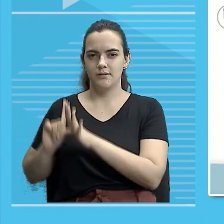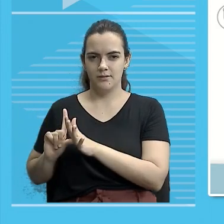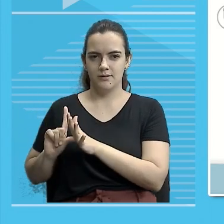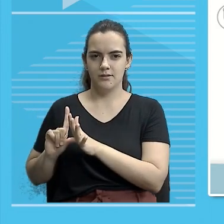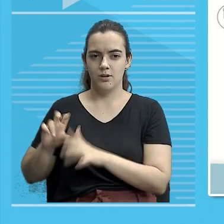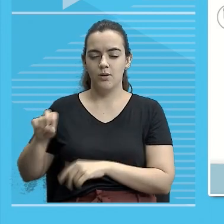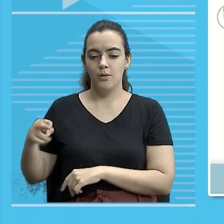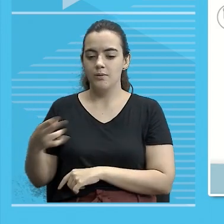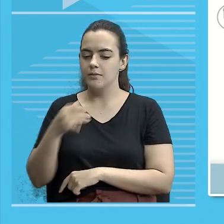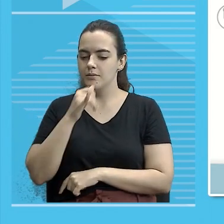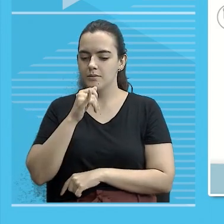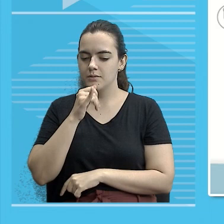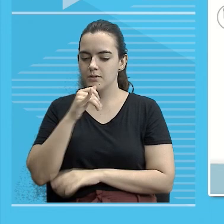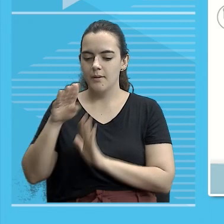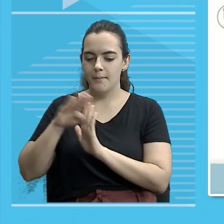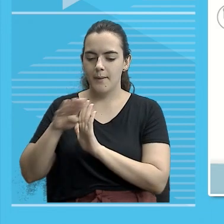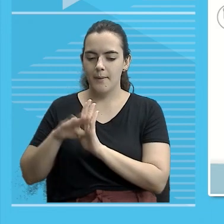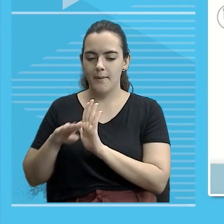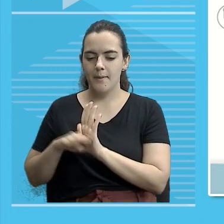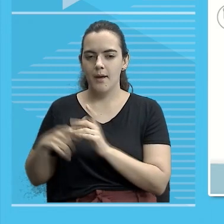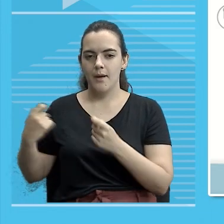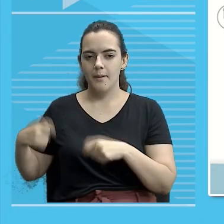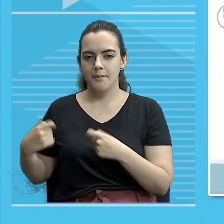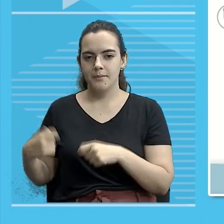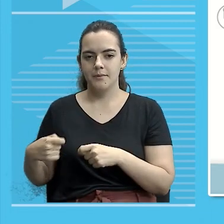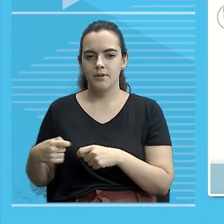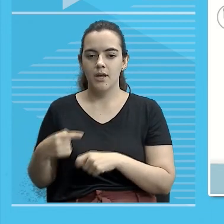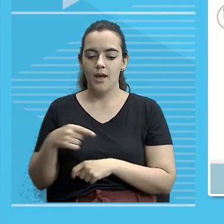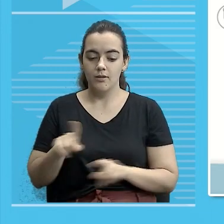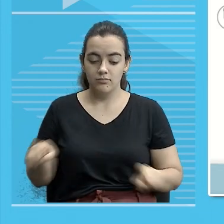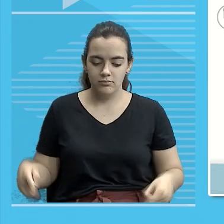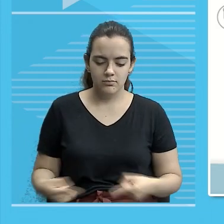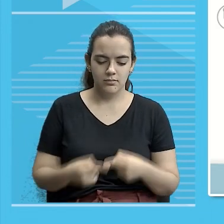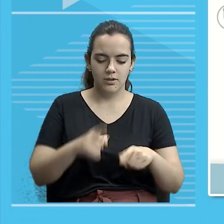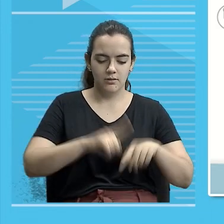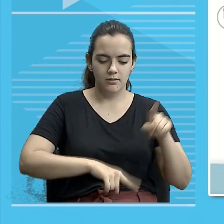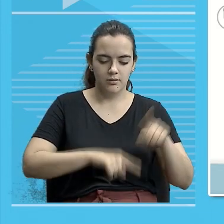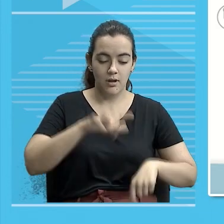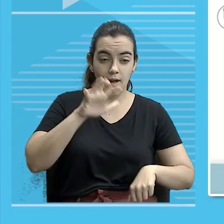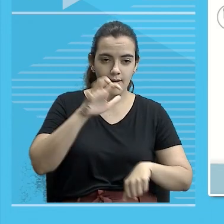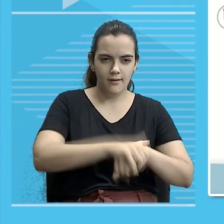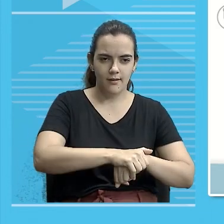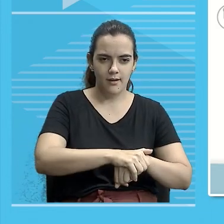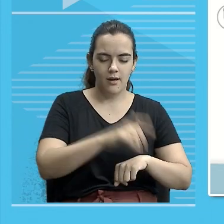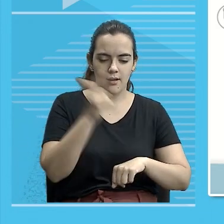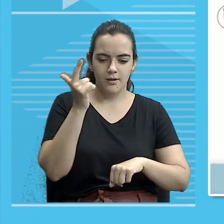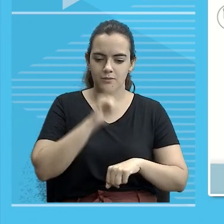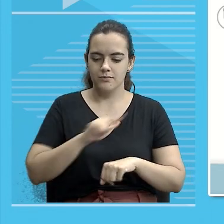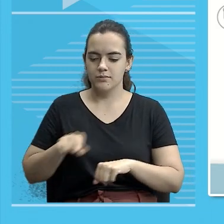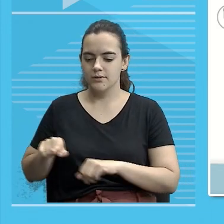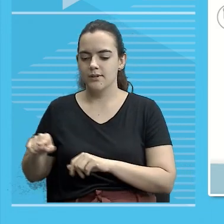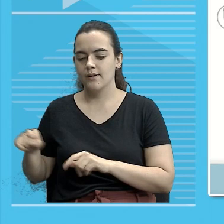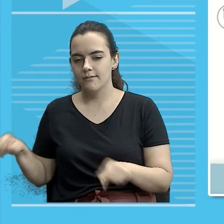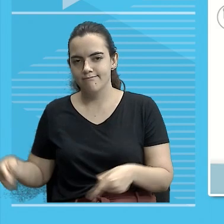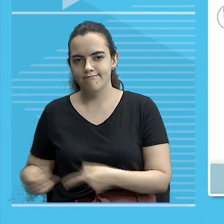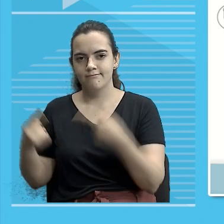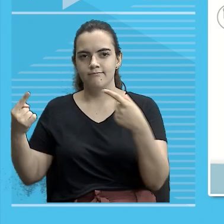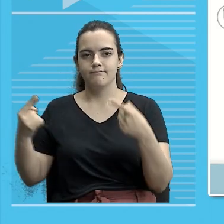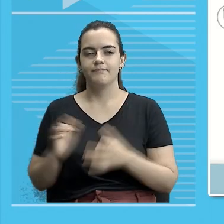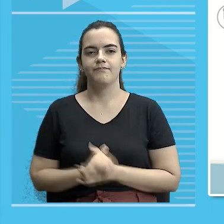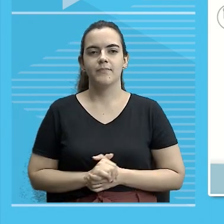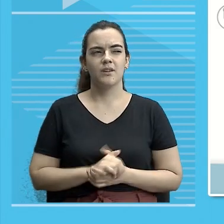especificação a professor consegui compreender gente são vários